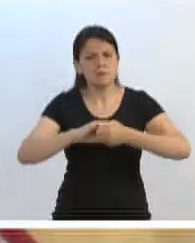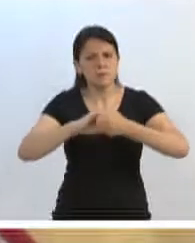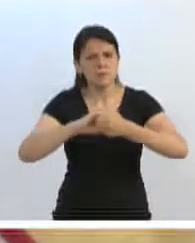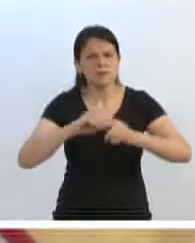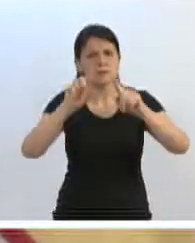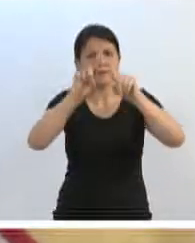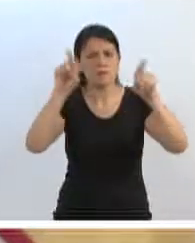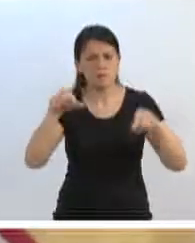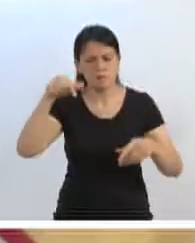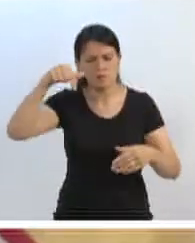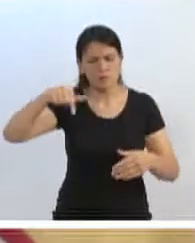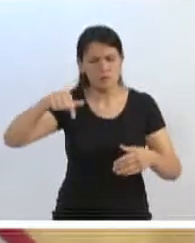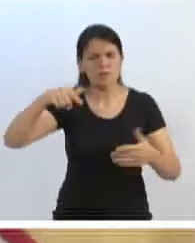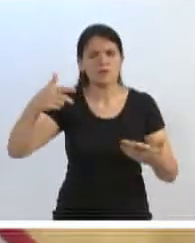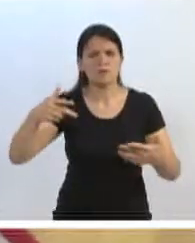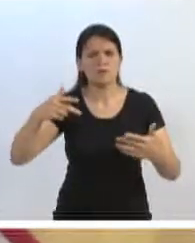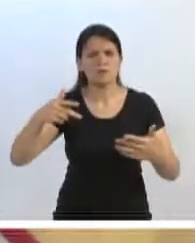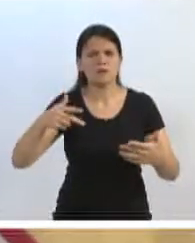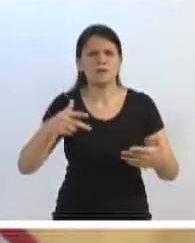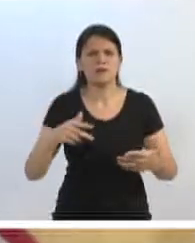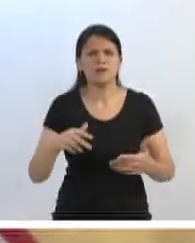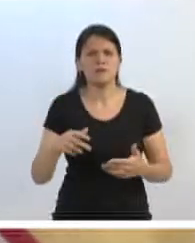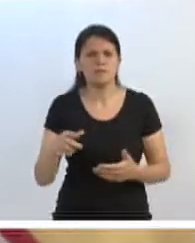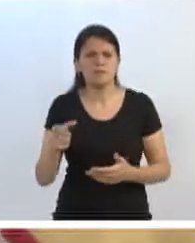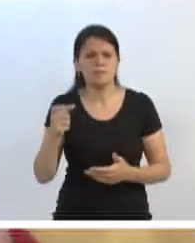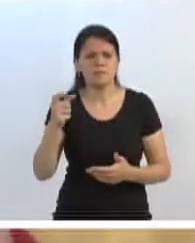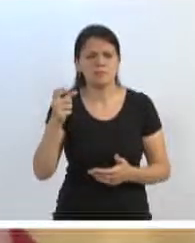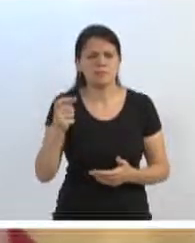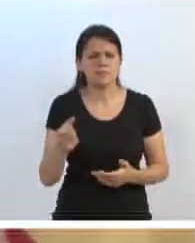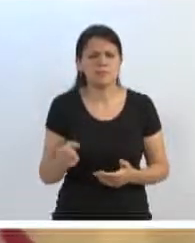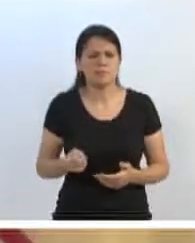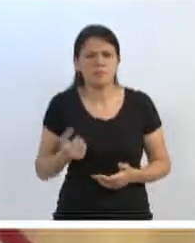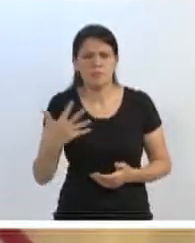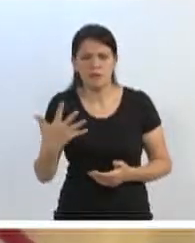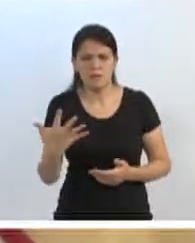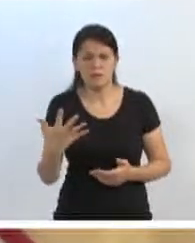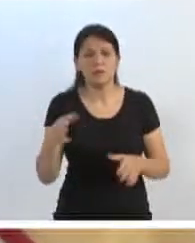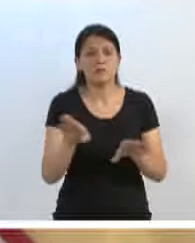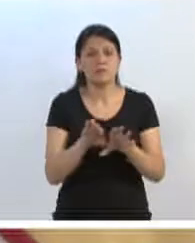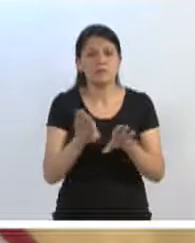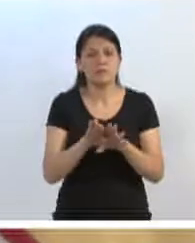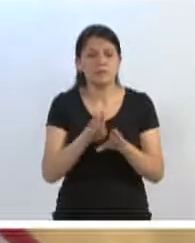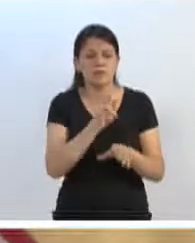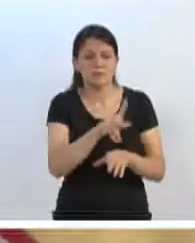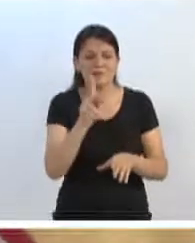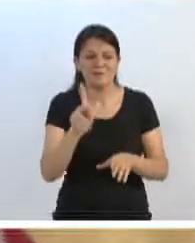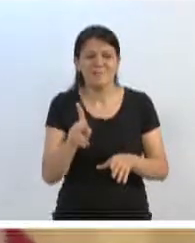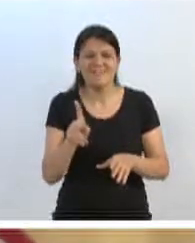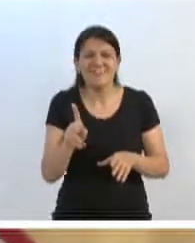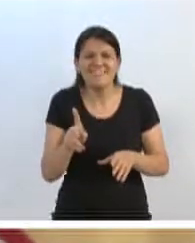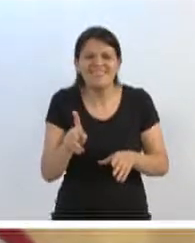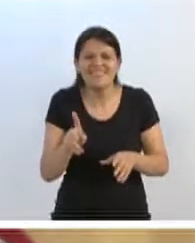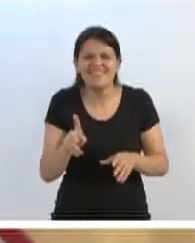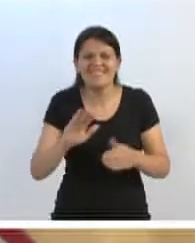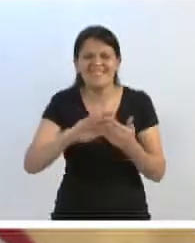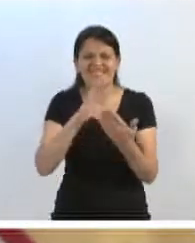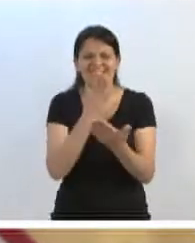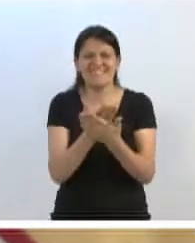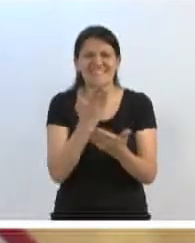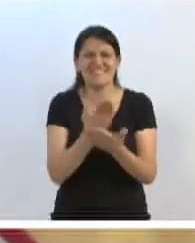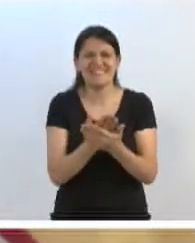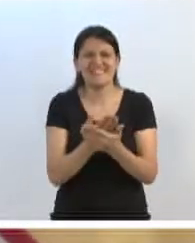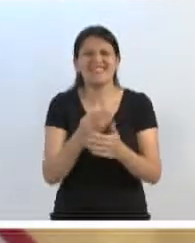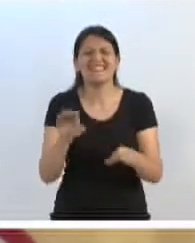encontram aqui na plenária aos nossos professores nas nossas escolas e centros de educação infantil